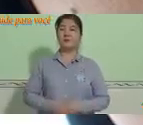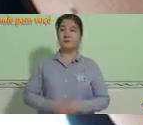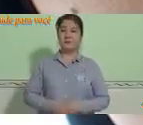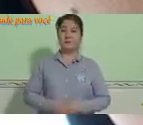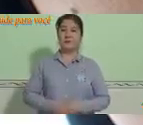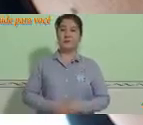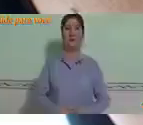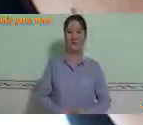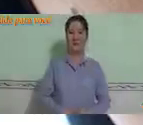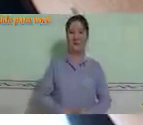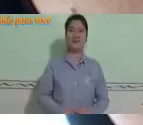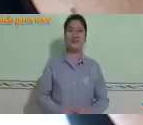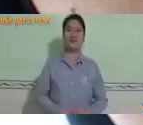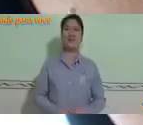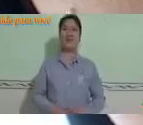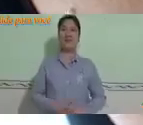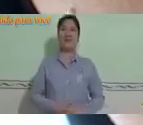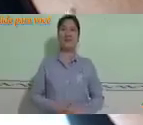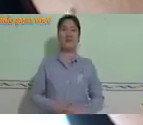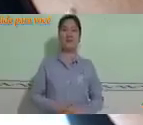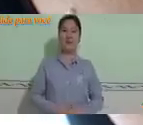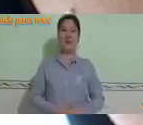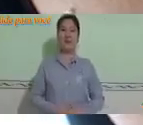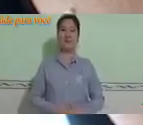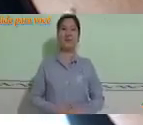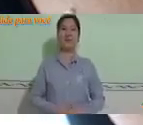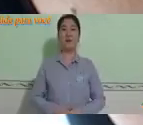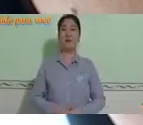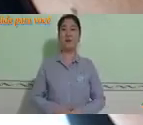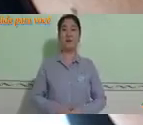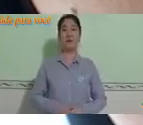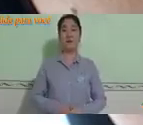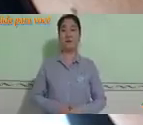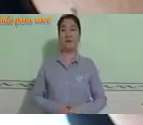S F O R C cedilha O R E P T I T V O L E R.